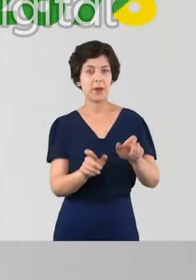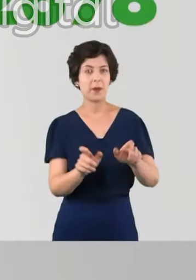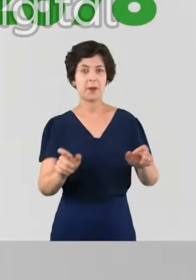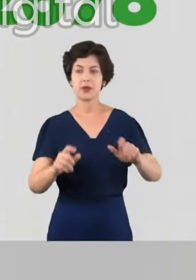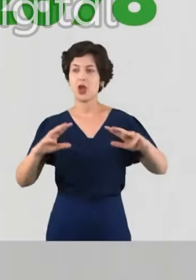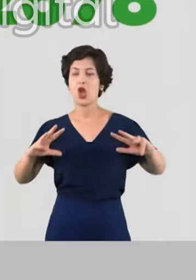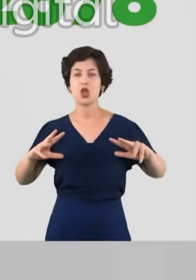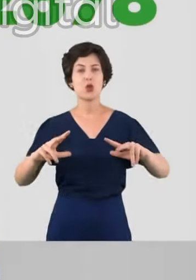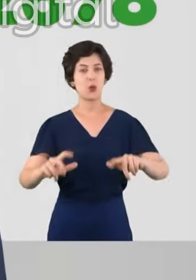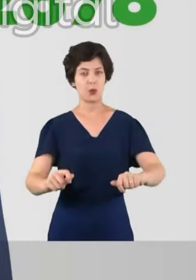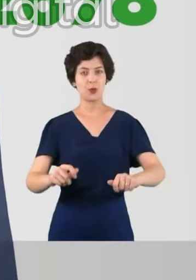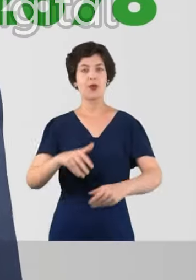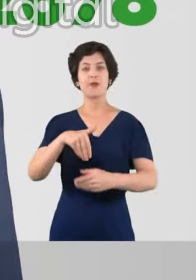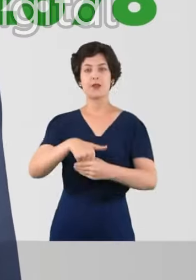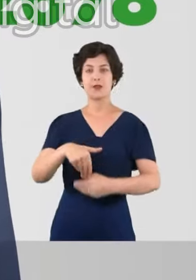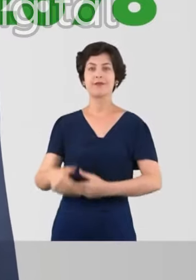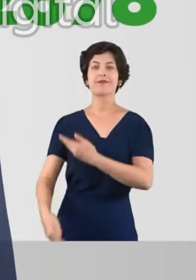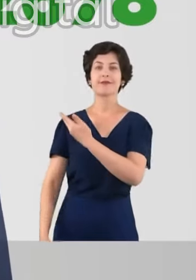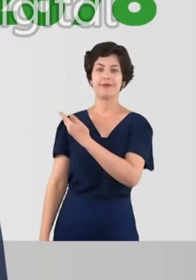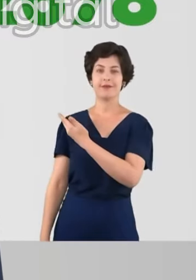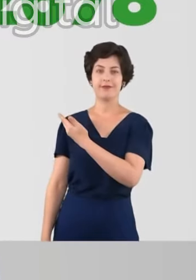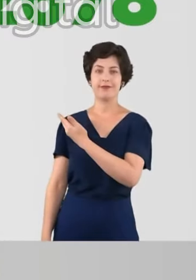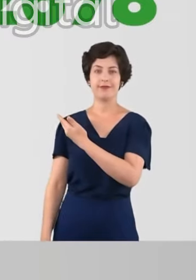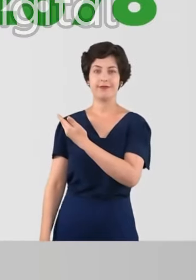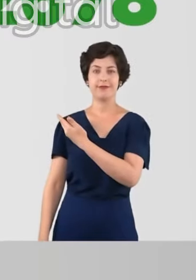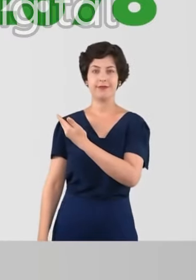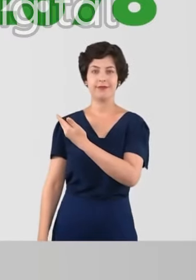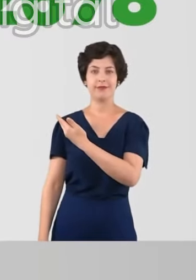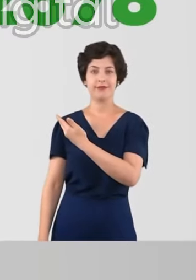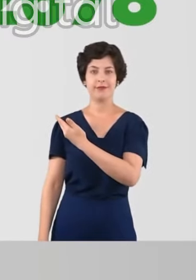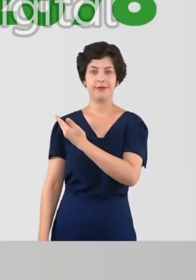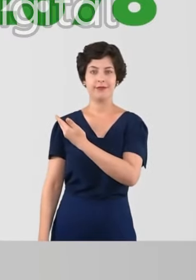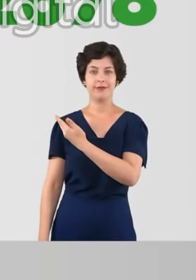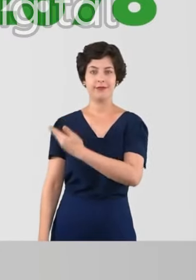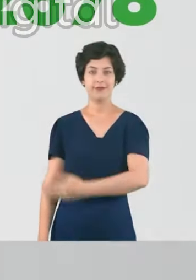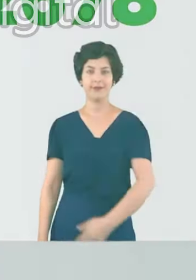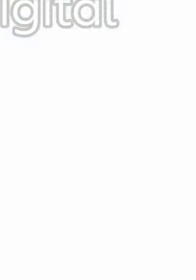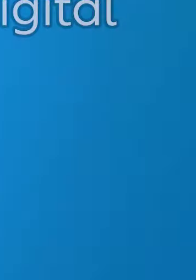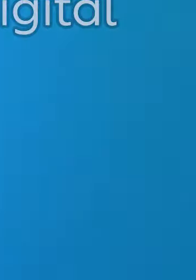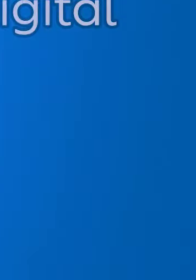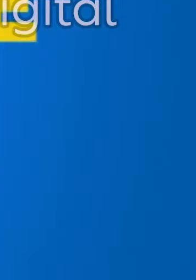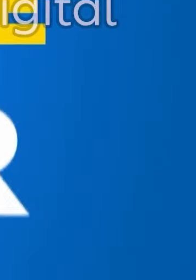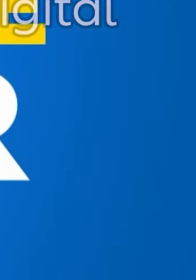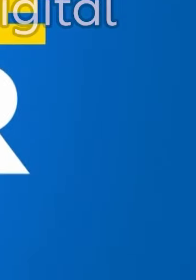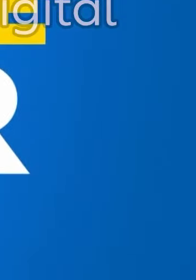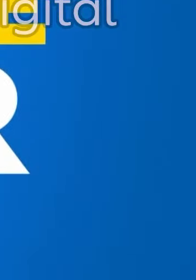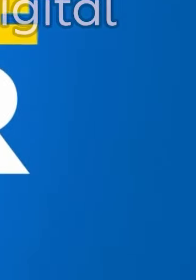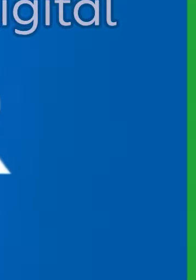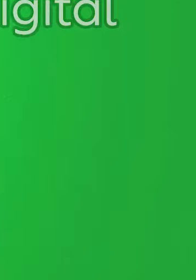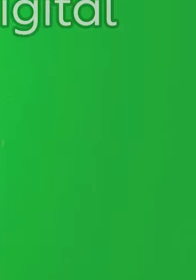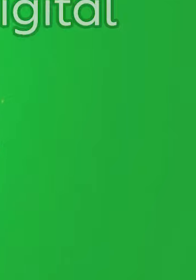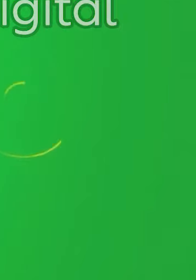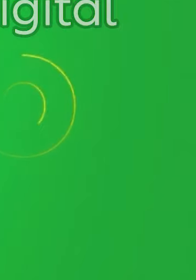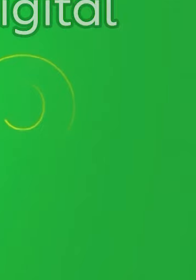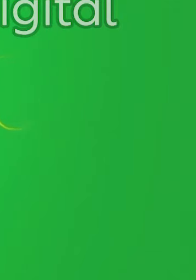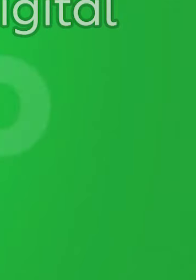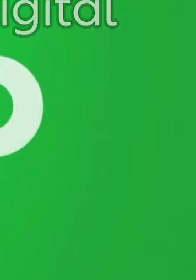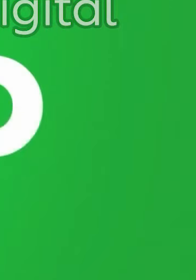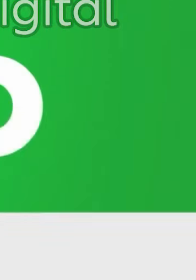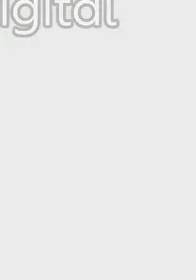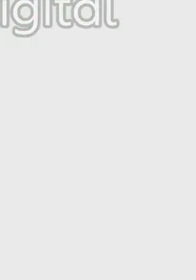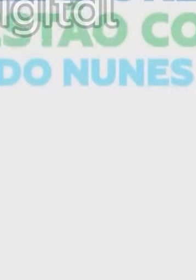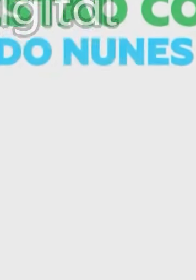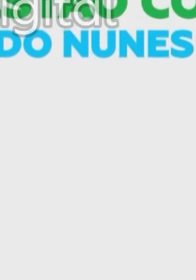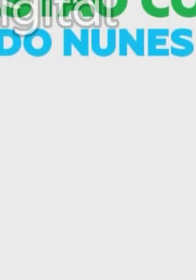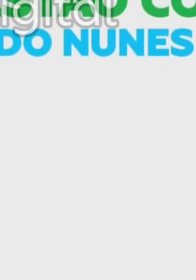pessoas, seja quem for. Vote Isaac Félix, 22-6-7-8. Isso não pode parar. Isso é caminho